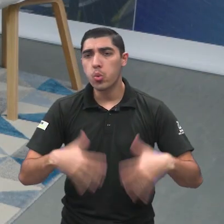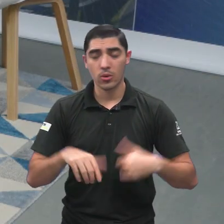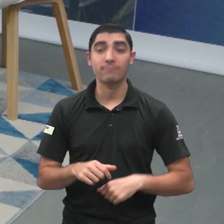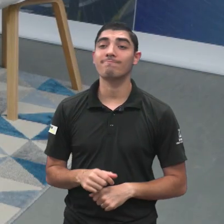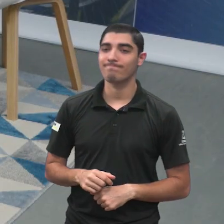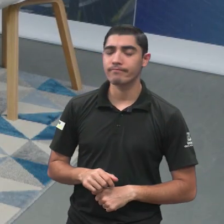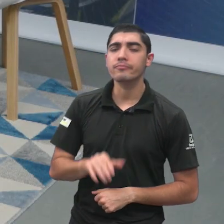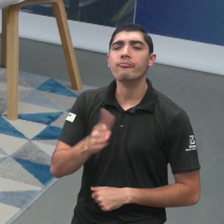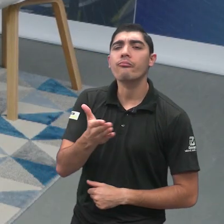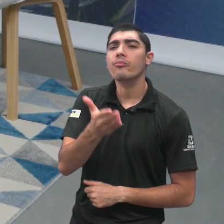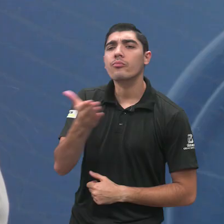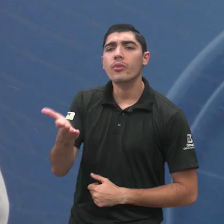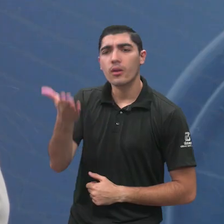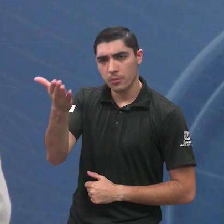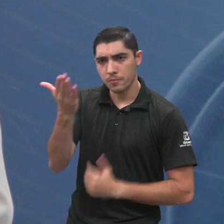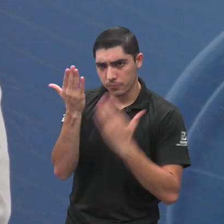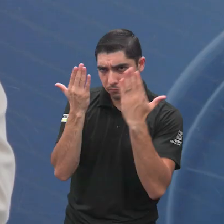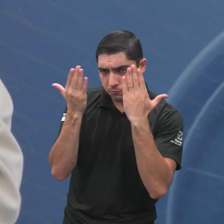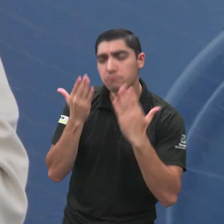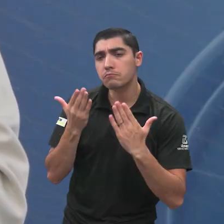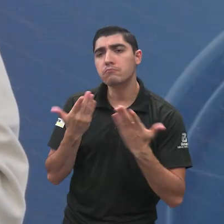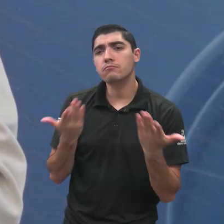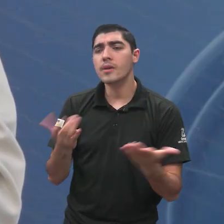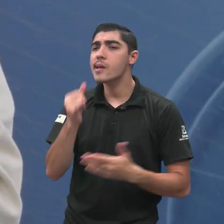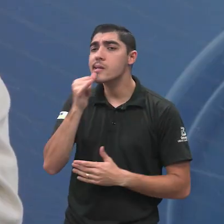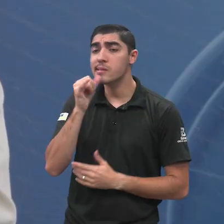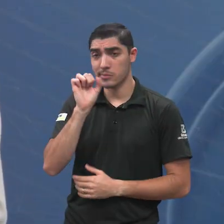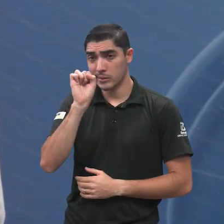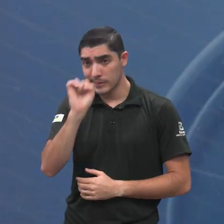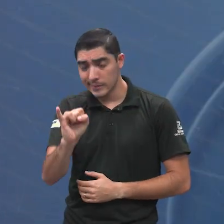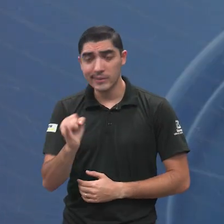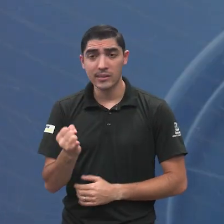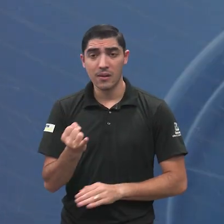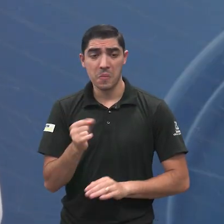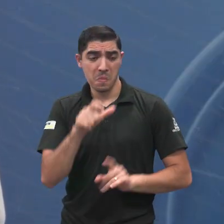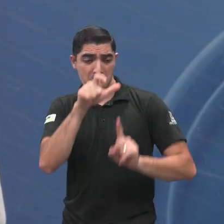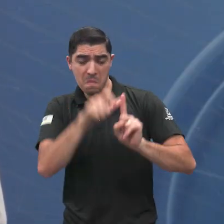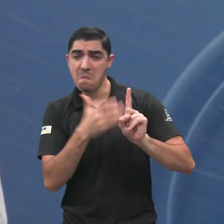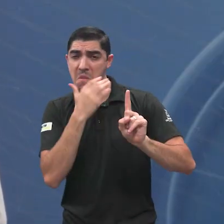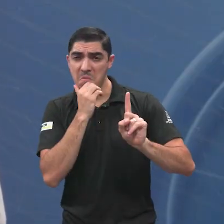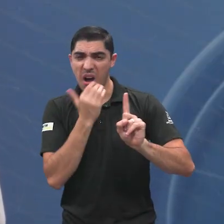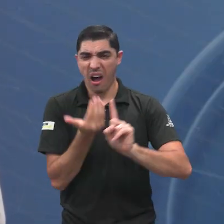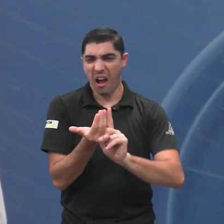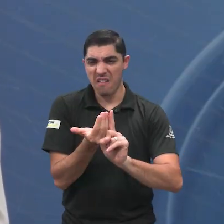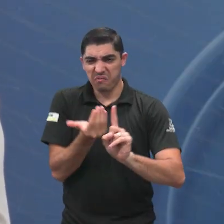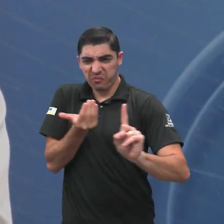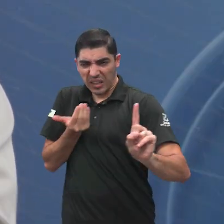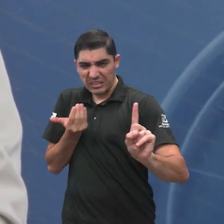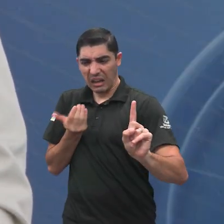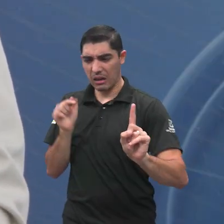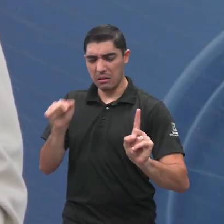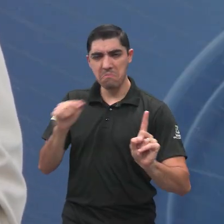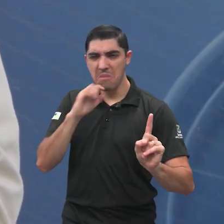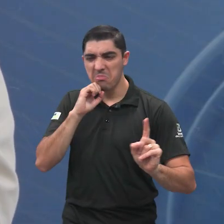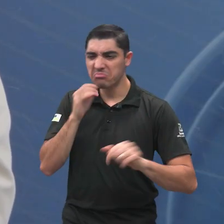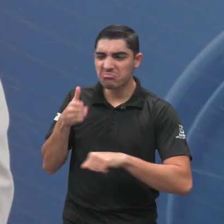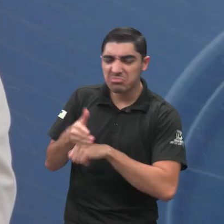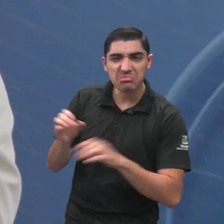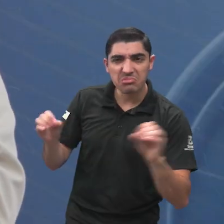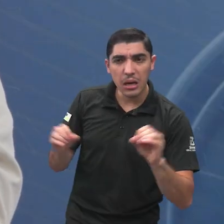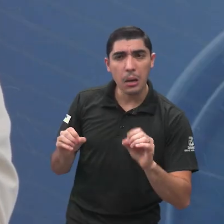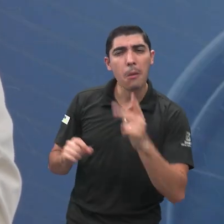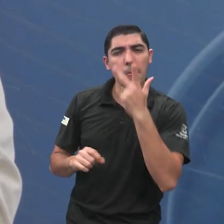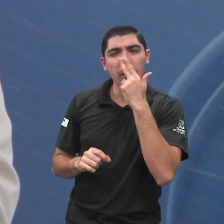a ausência, né, paterna logo no início, ela pode interferir no apego, né, na segurança,